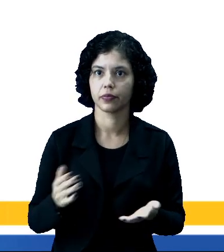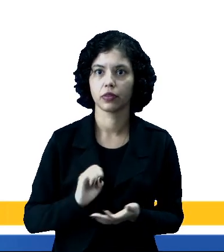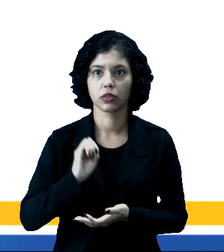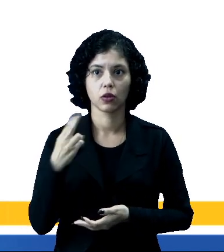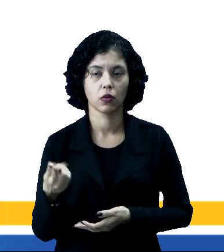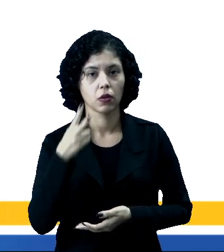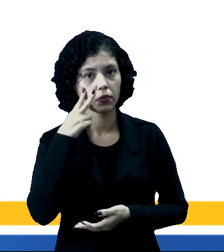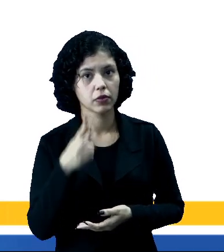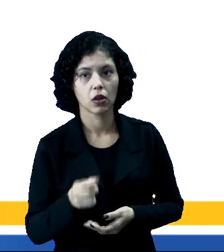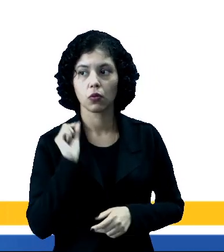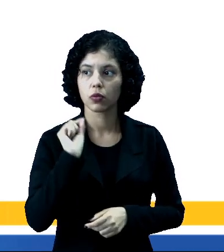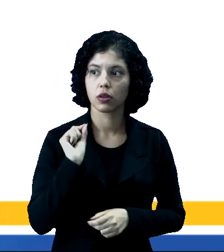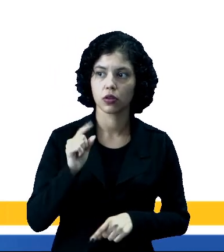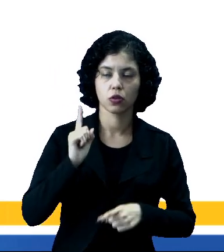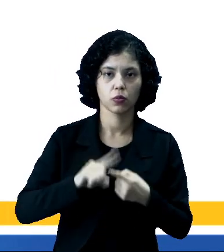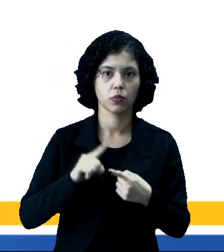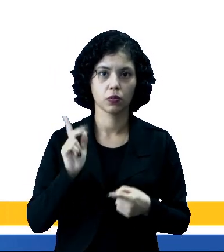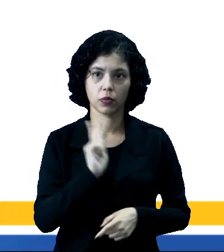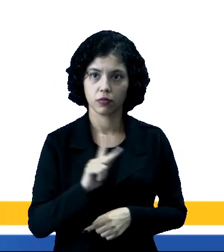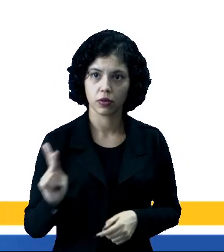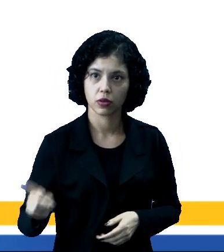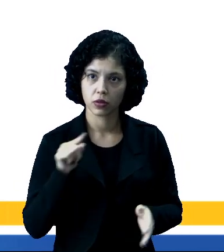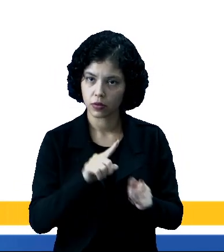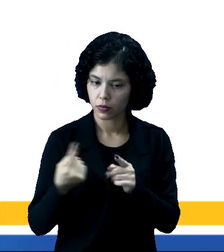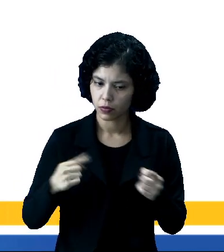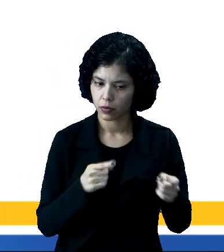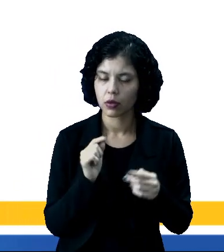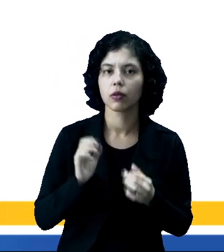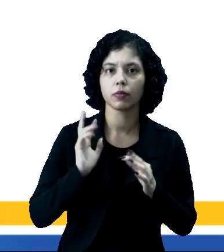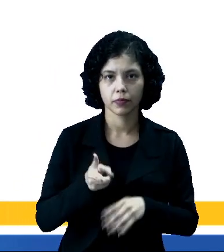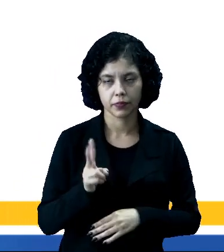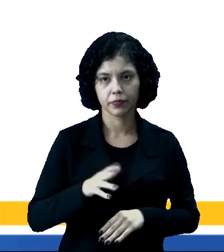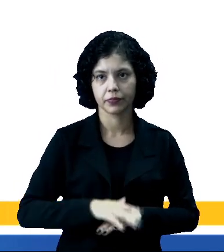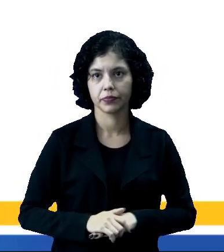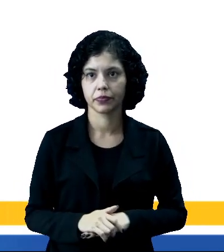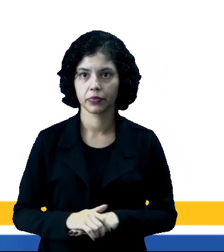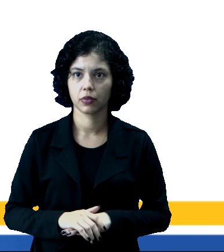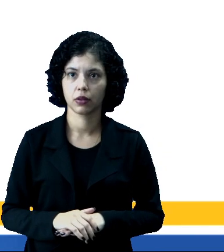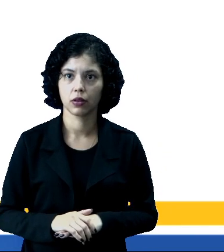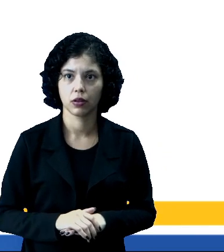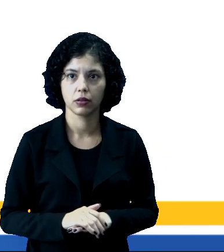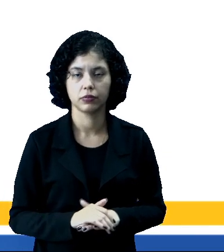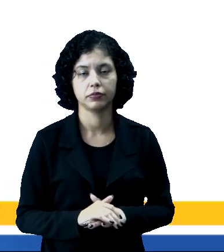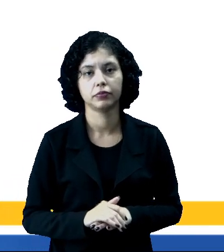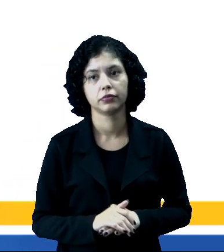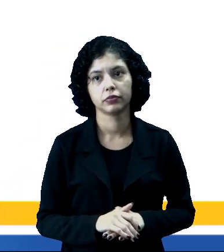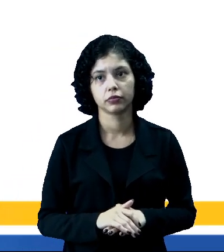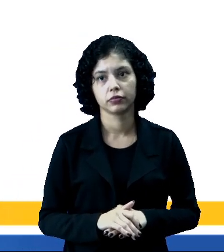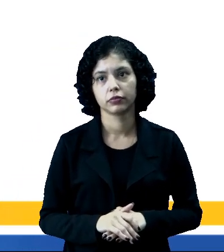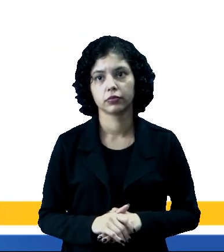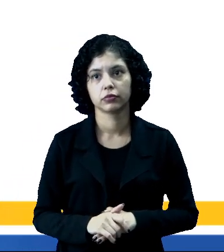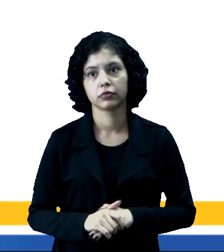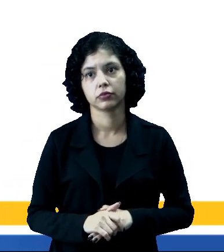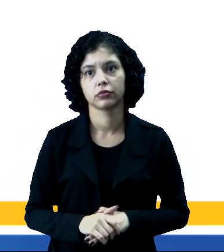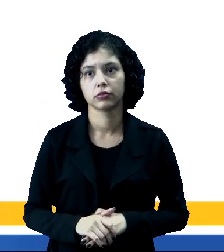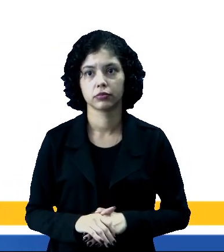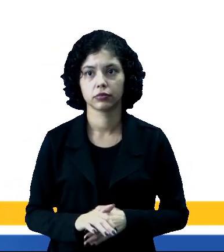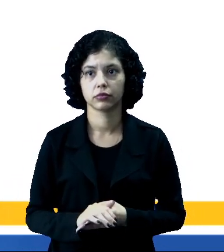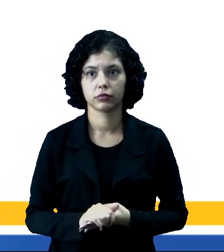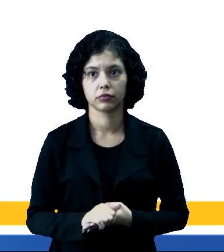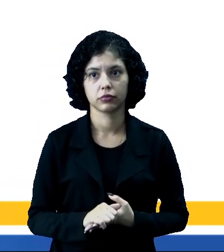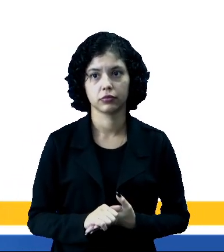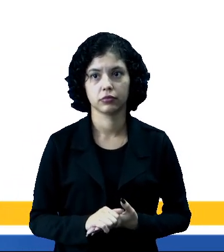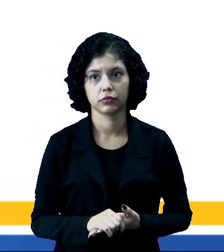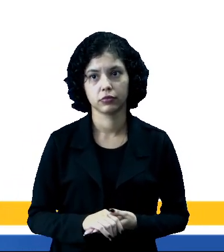ou verificar o que o professor cobrou, né? Ou seja, ele tem que ficar a par da situação, né, galera? Aluno diz: sim,